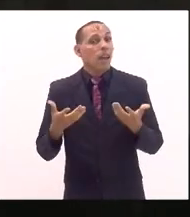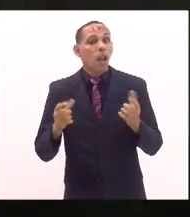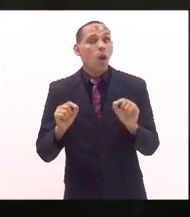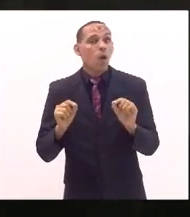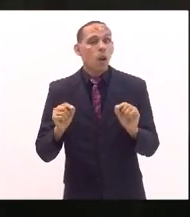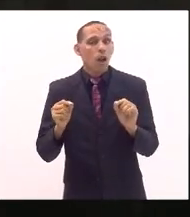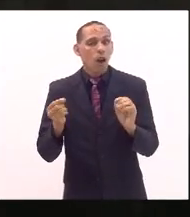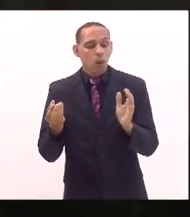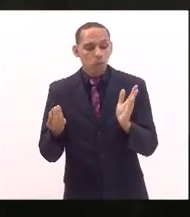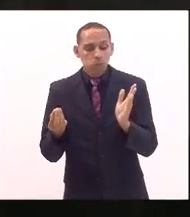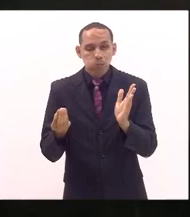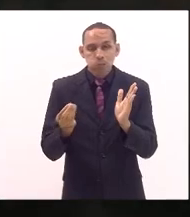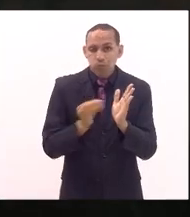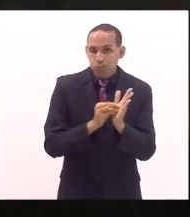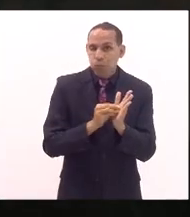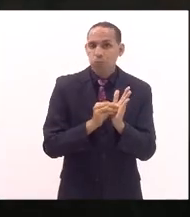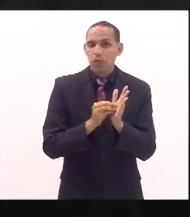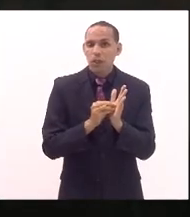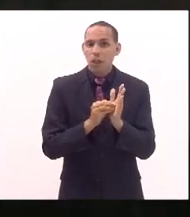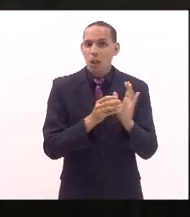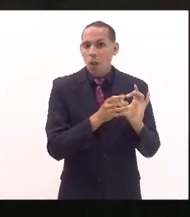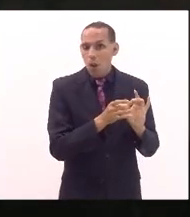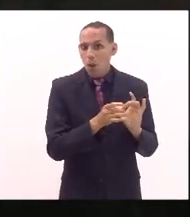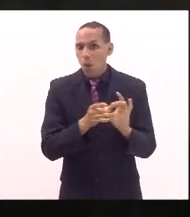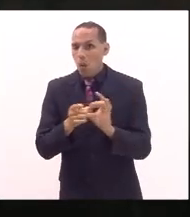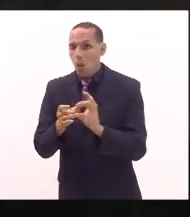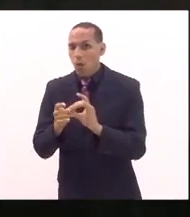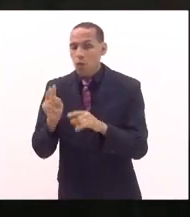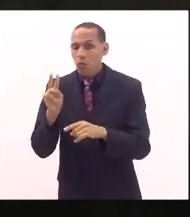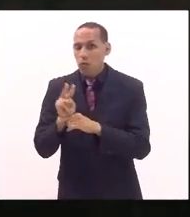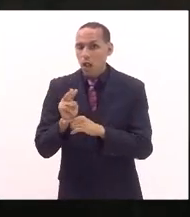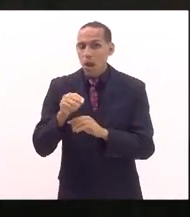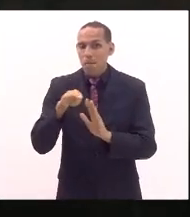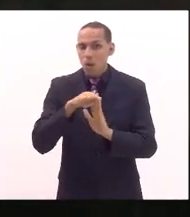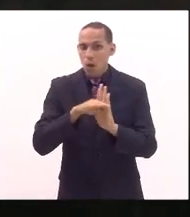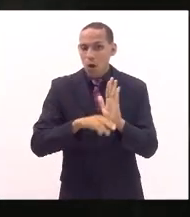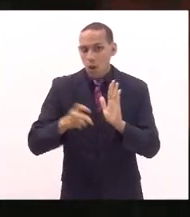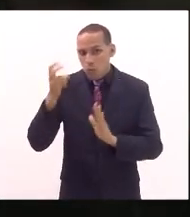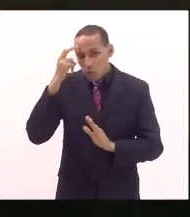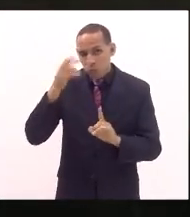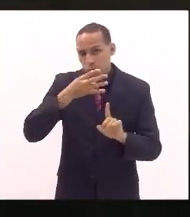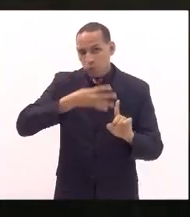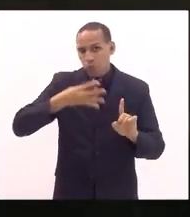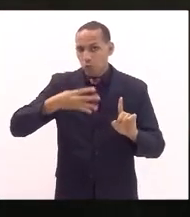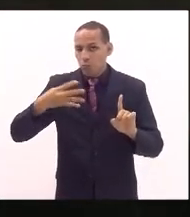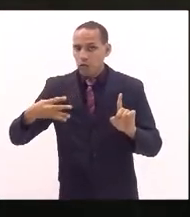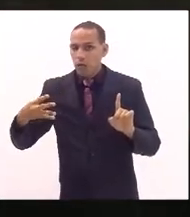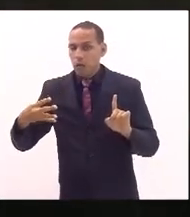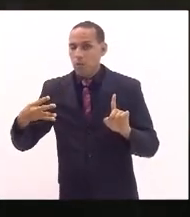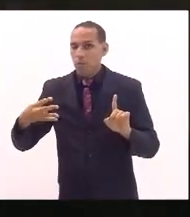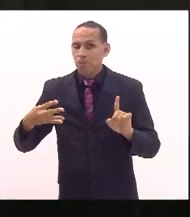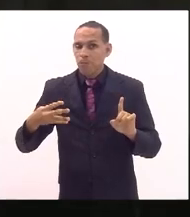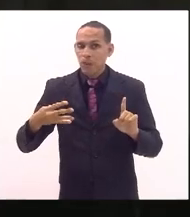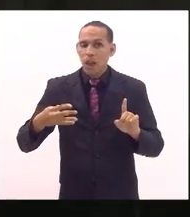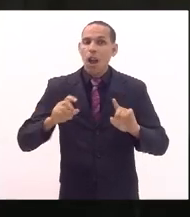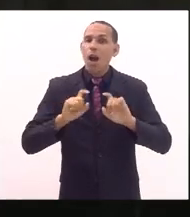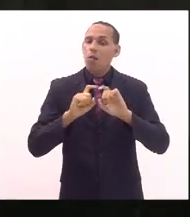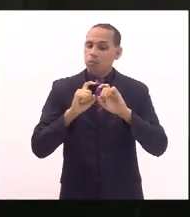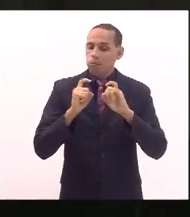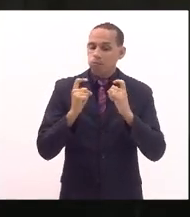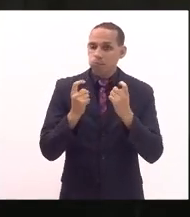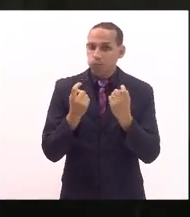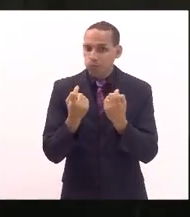inserir o contexto de defesa de um programa cultural LGBT II e de orientação